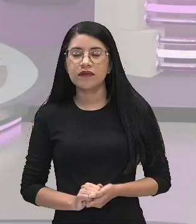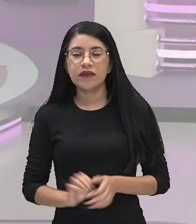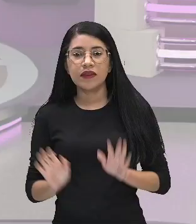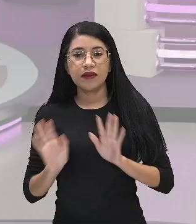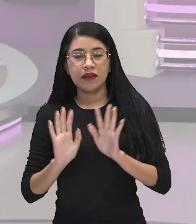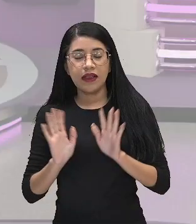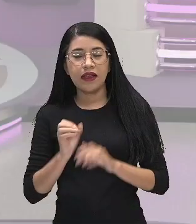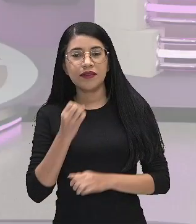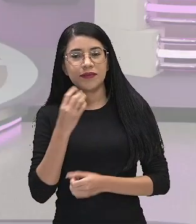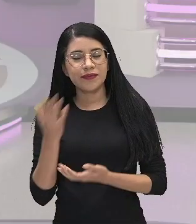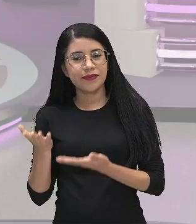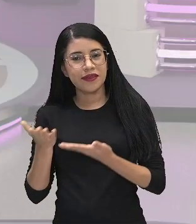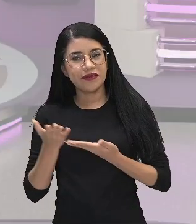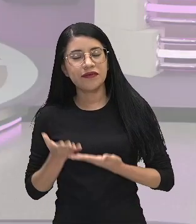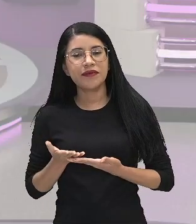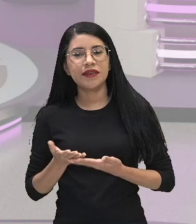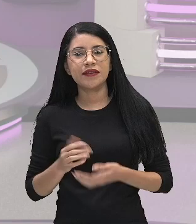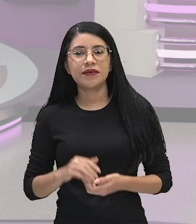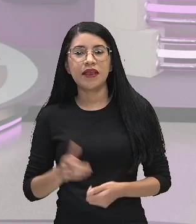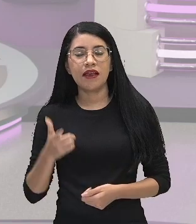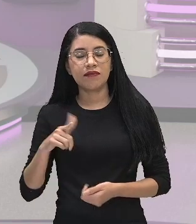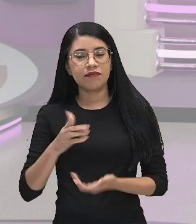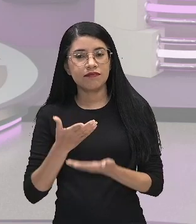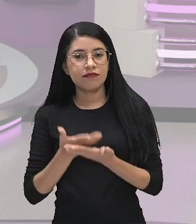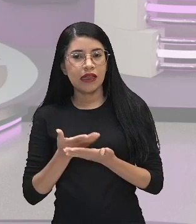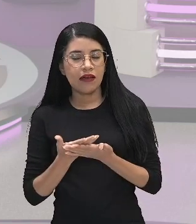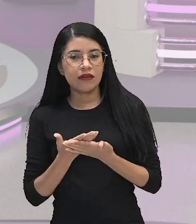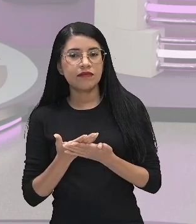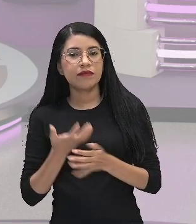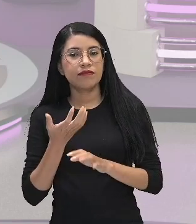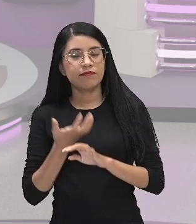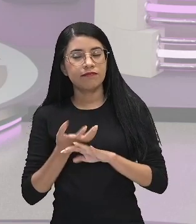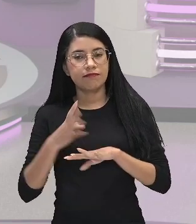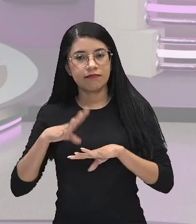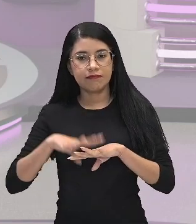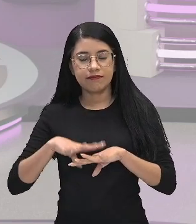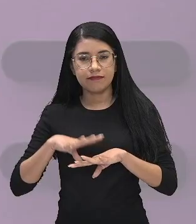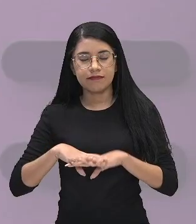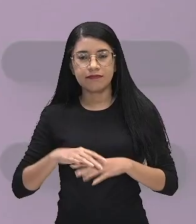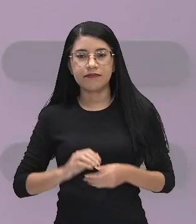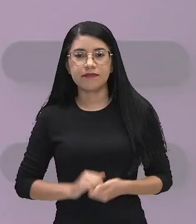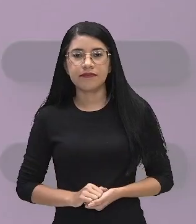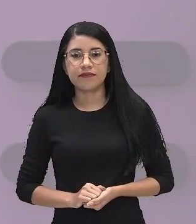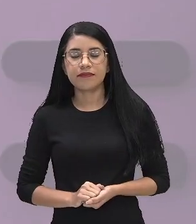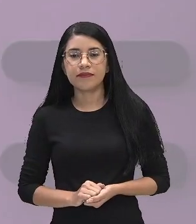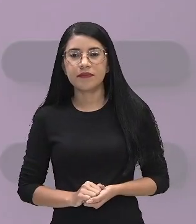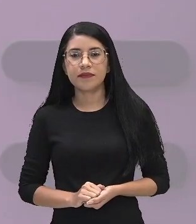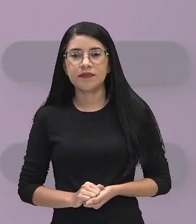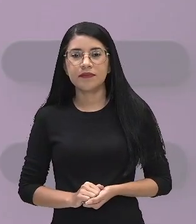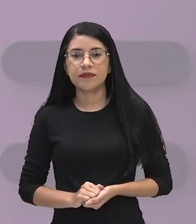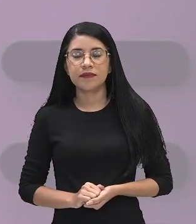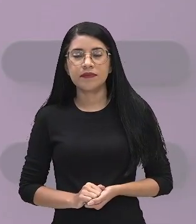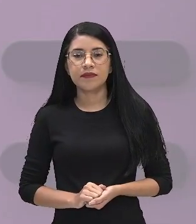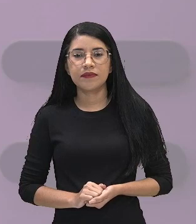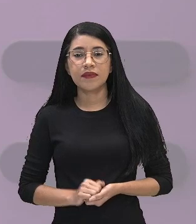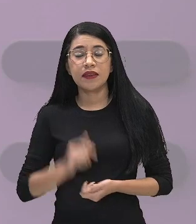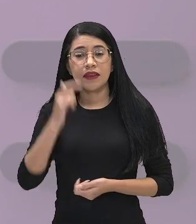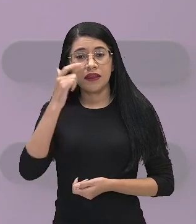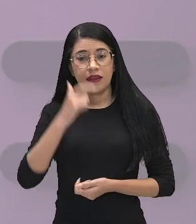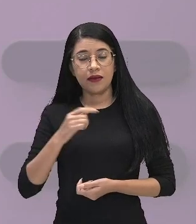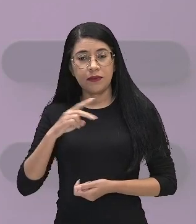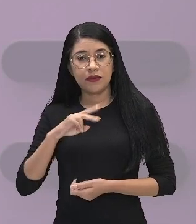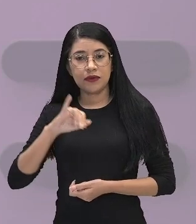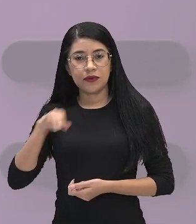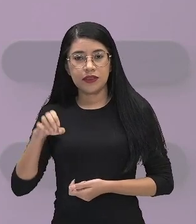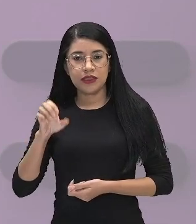Olá, alunos, sejam todos bem-vindos a mais uma aula de matemática. Eu sou o professor Jean Nobre